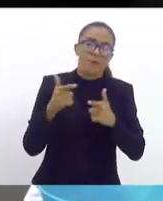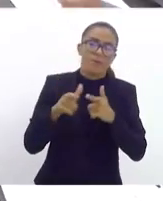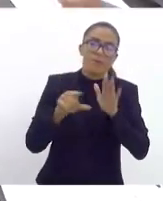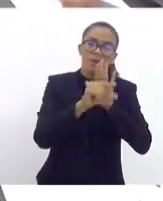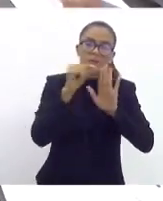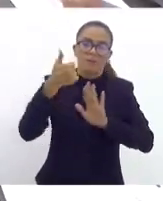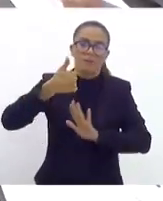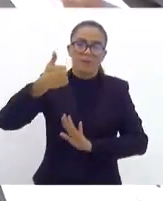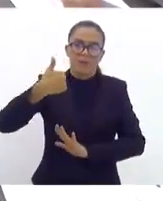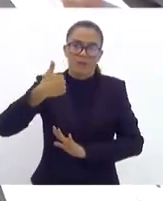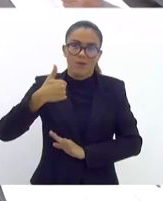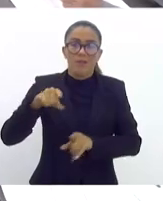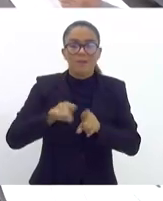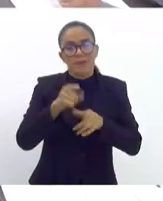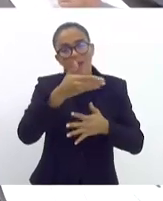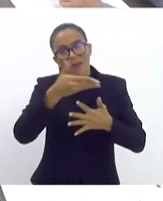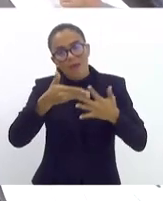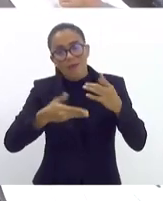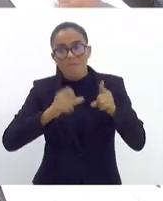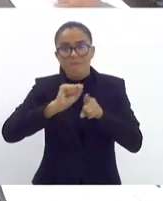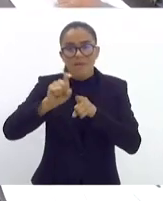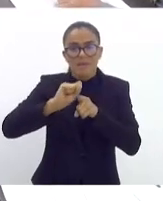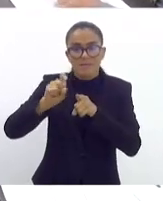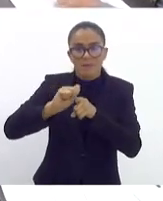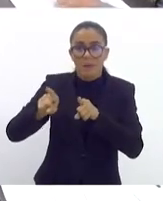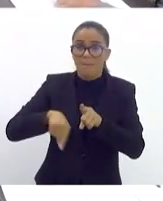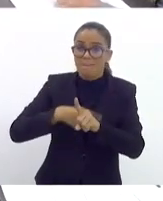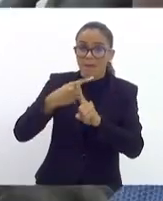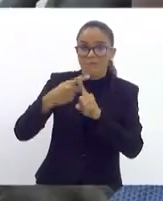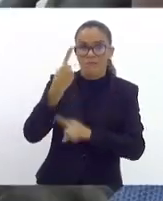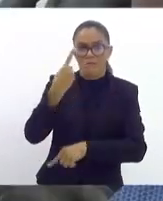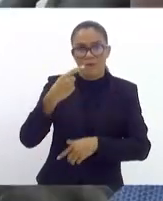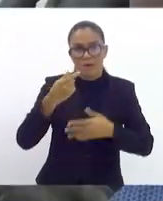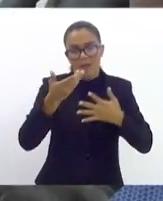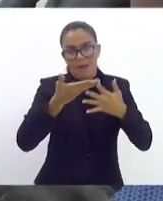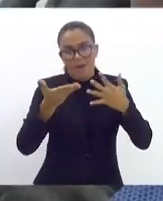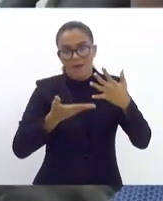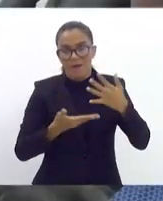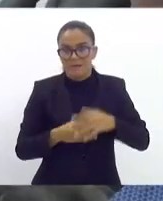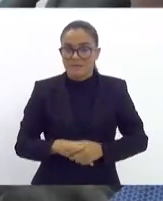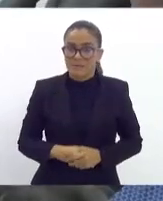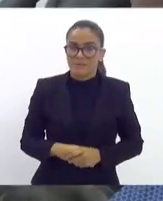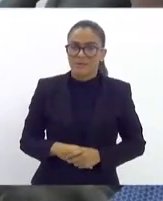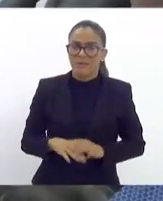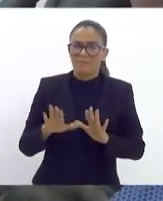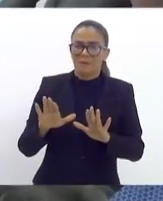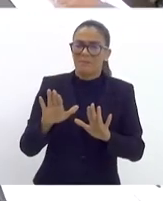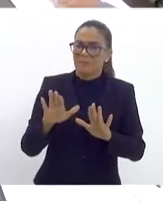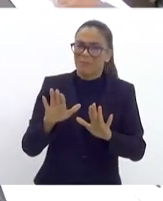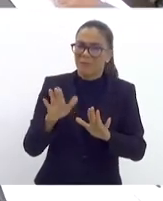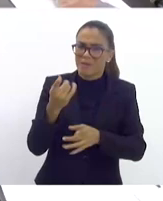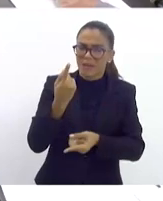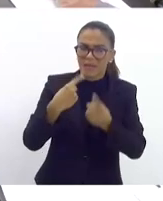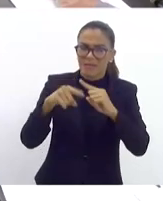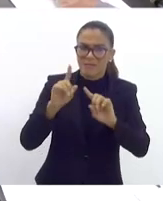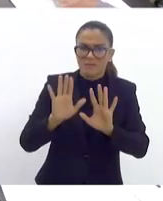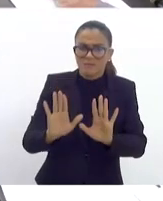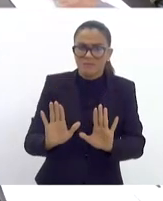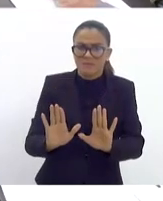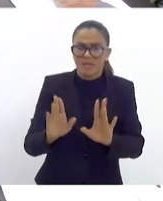além das parcelas mensais deverá ser paga uma outra parcela benefício tá superado